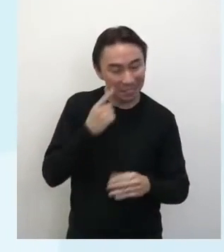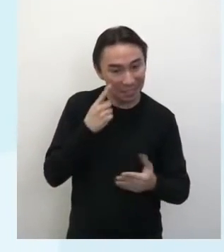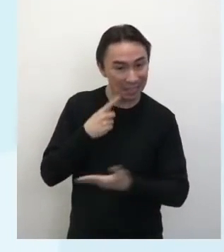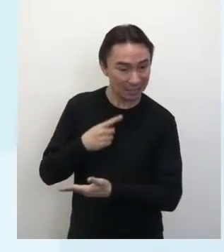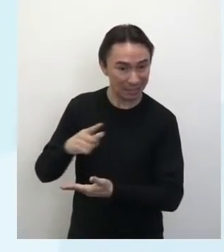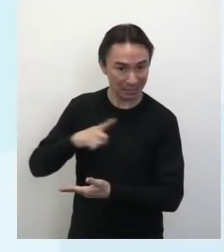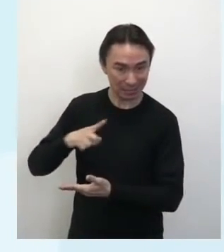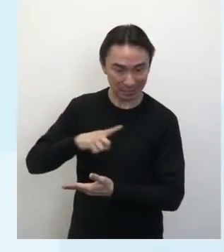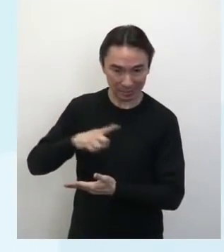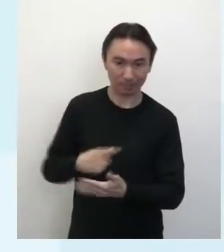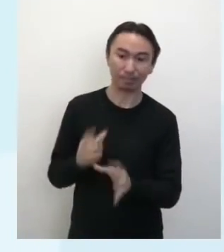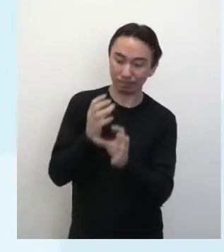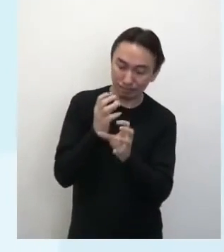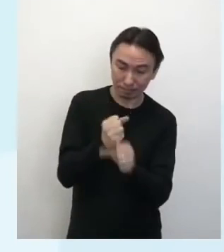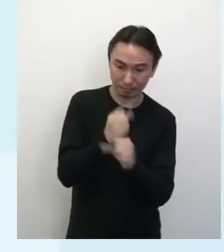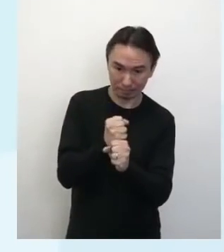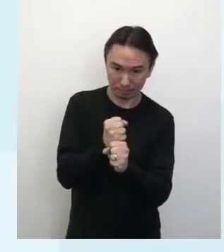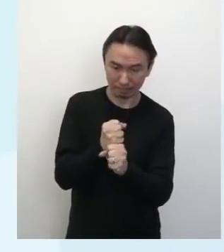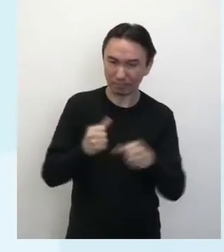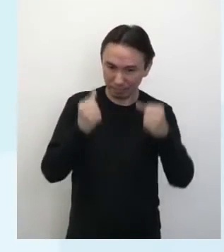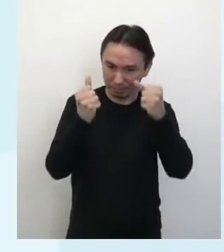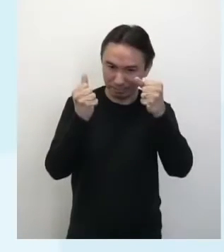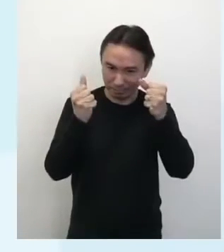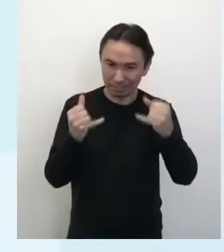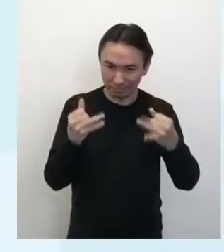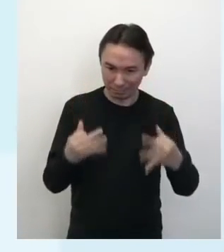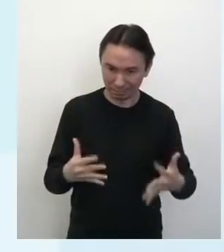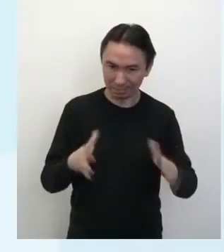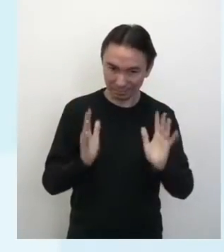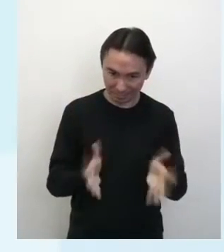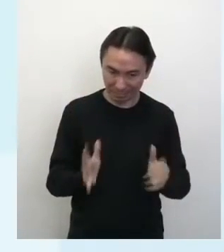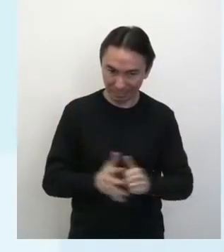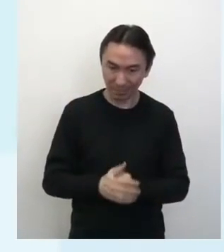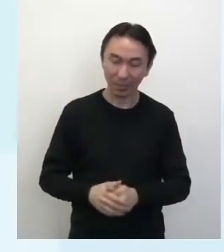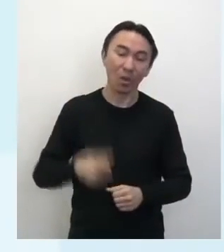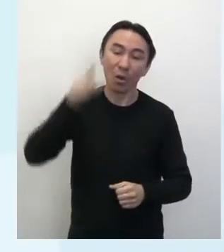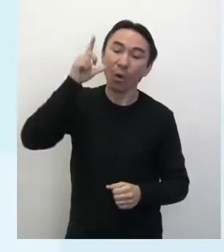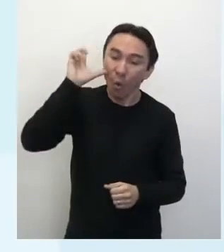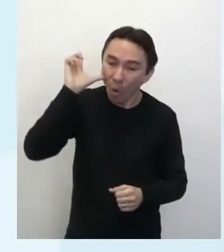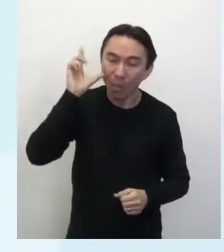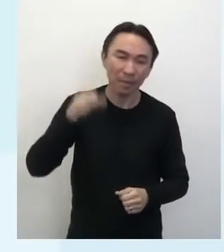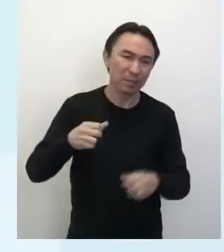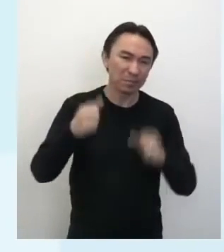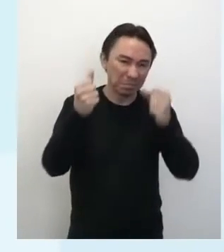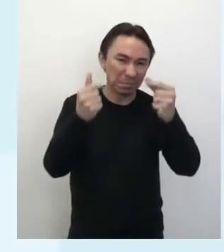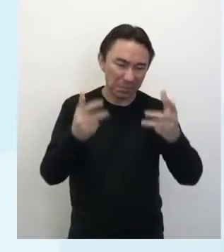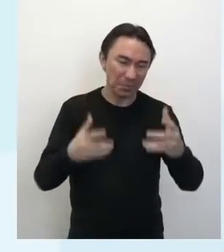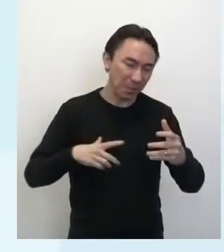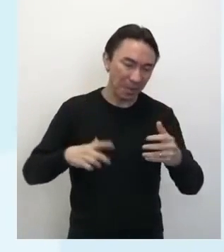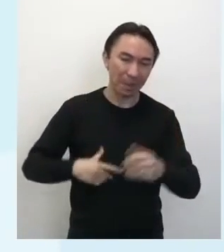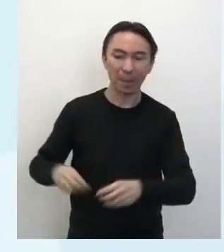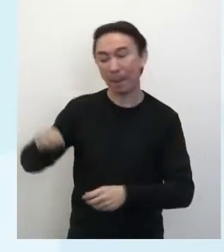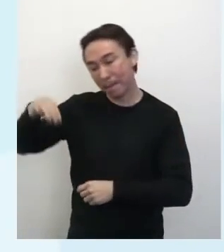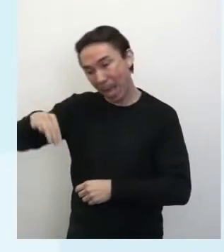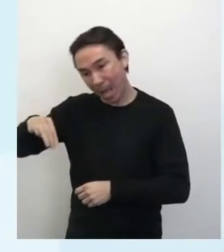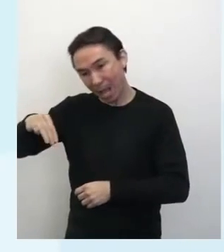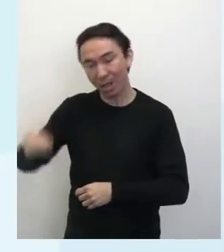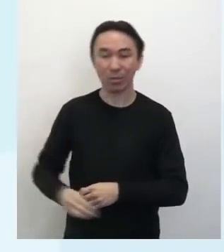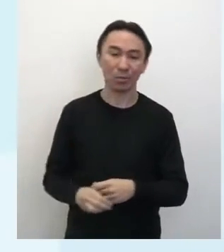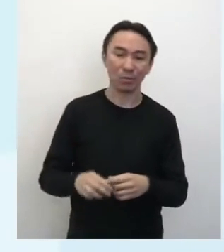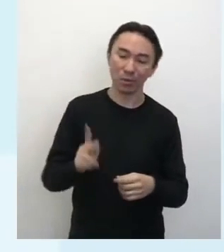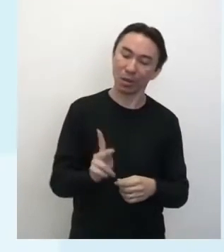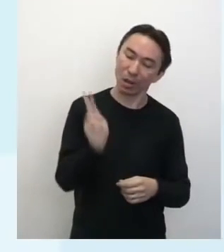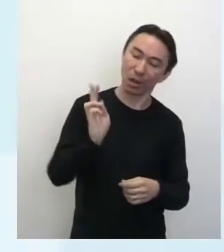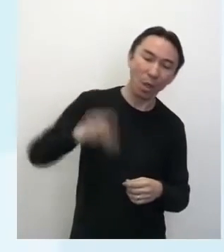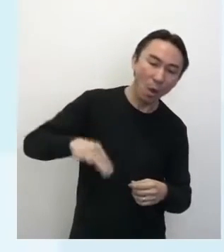agora, ontem a gente fez algumas relações entre o metro, o quilômetro, né? E hoje não vai ser diferente, né?